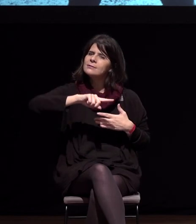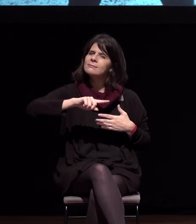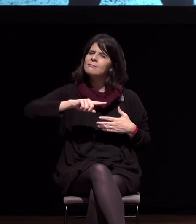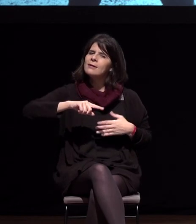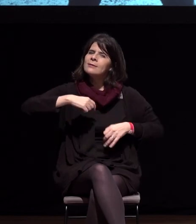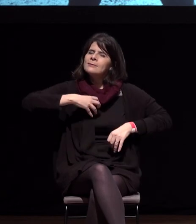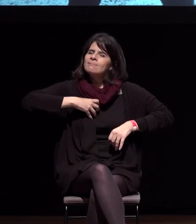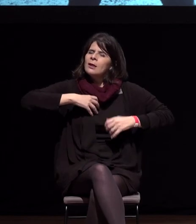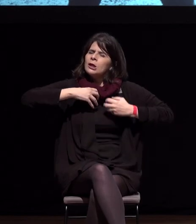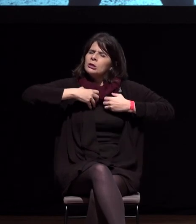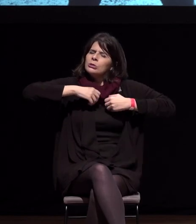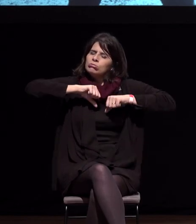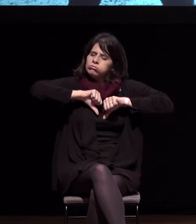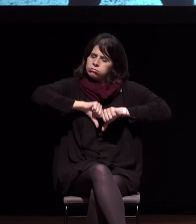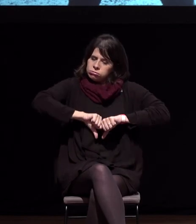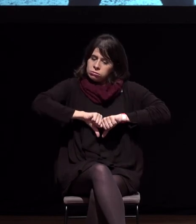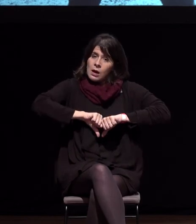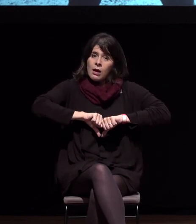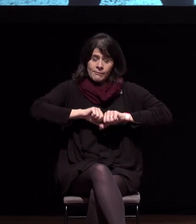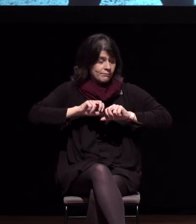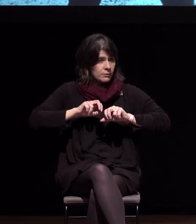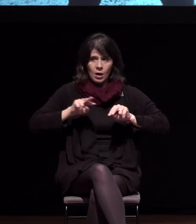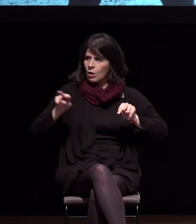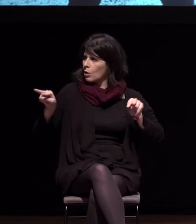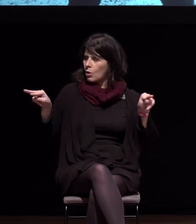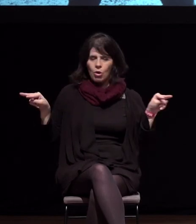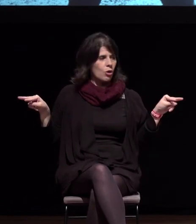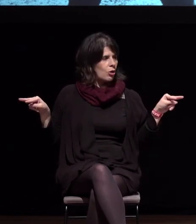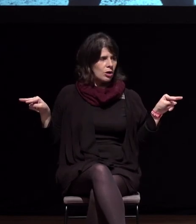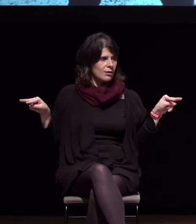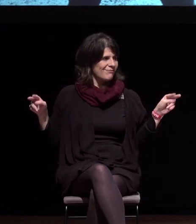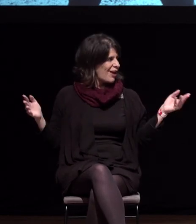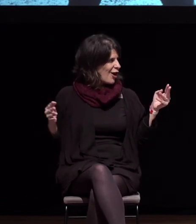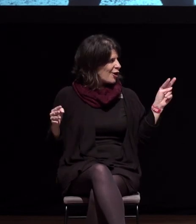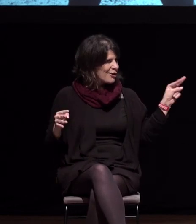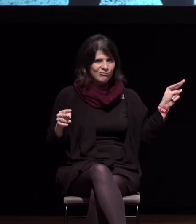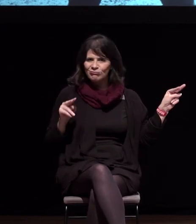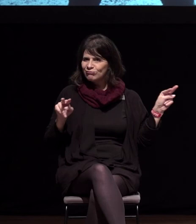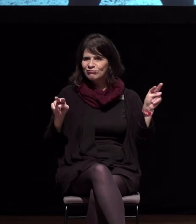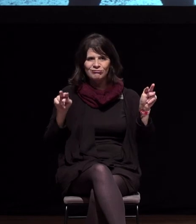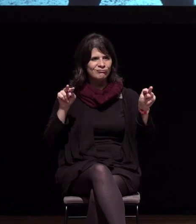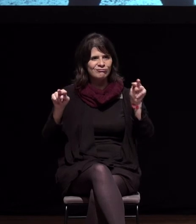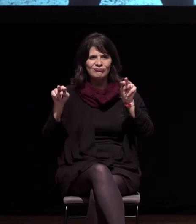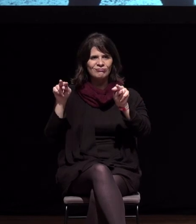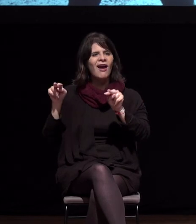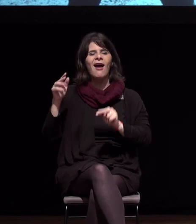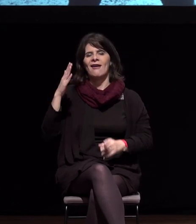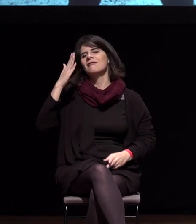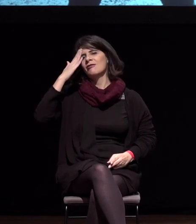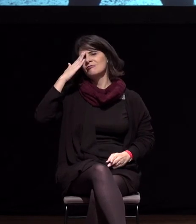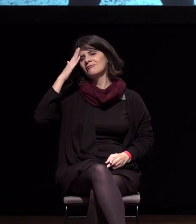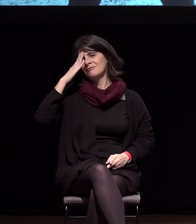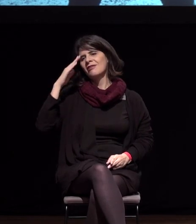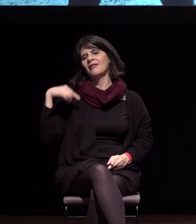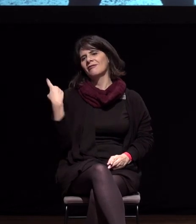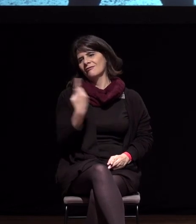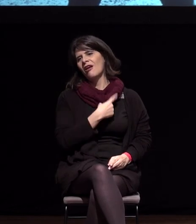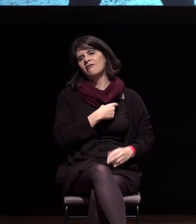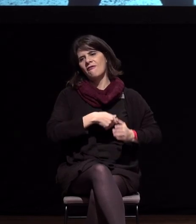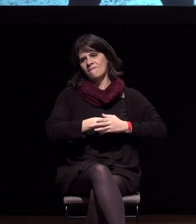de maior frustração, talvez, olhem para o lado, como eu estou podendo olhar aqui para vocês e ter a certeza que a gente está fazendo.